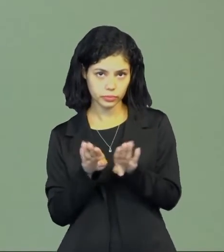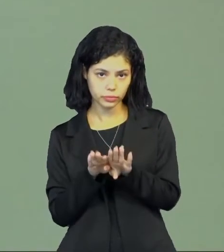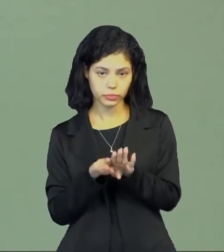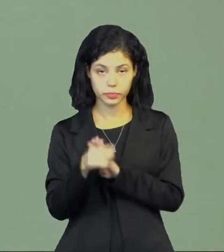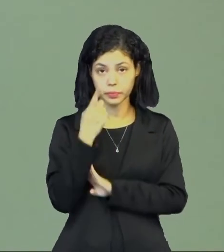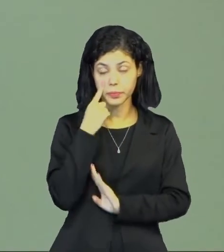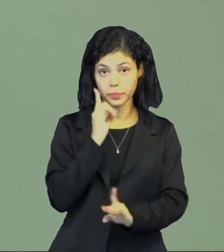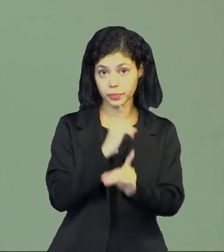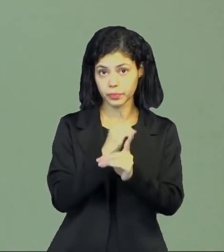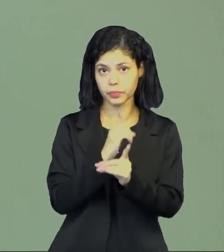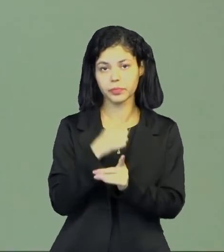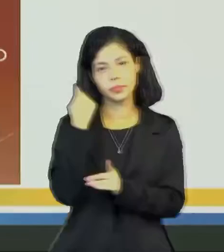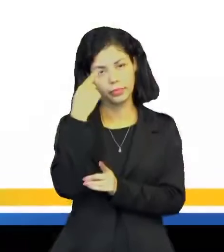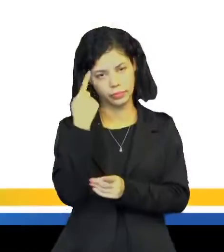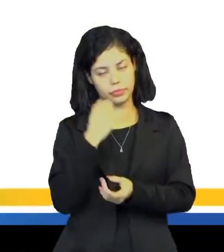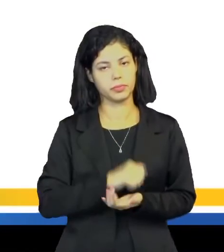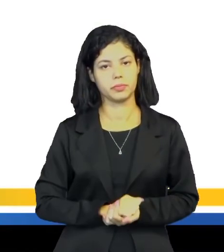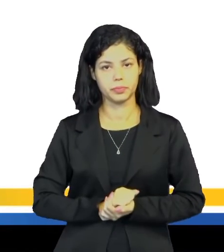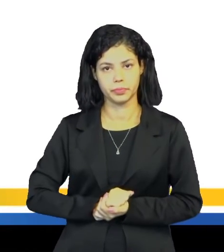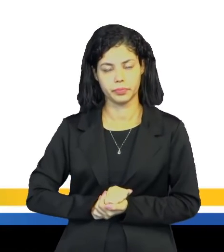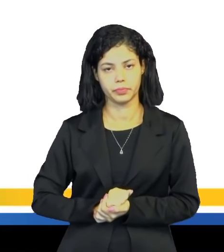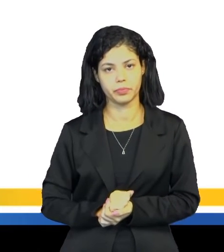se identificam com a língua espanhola.